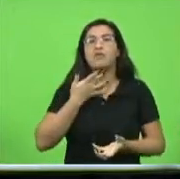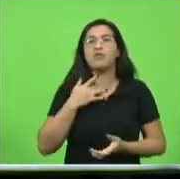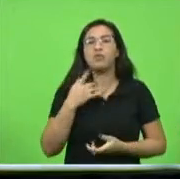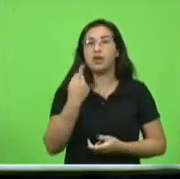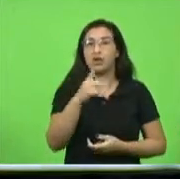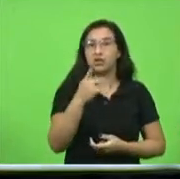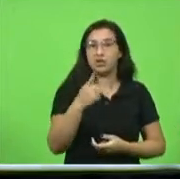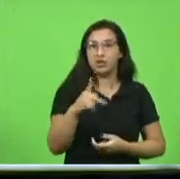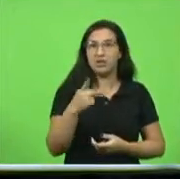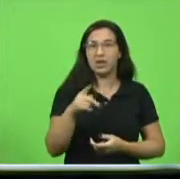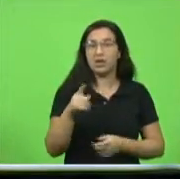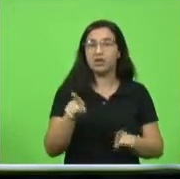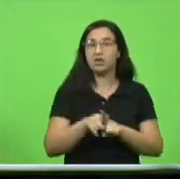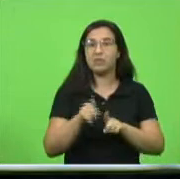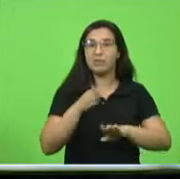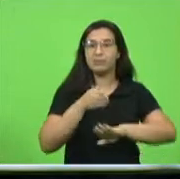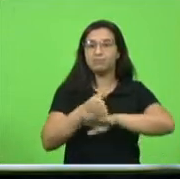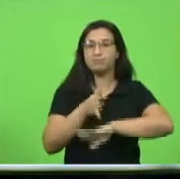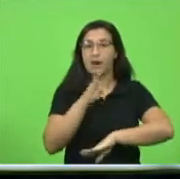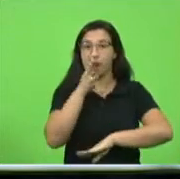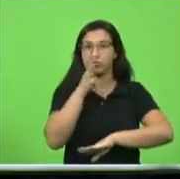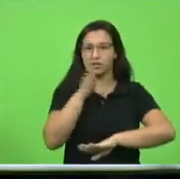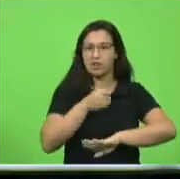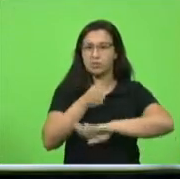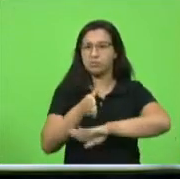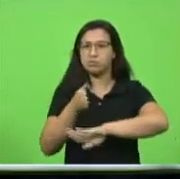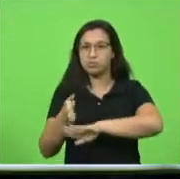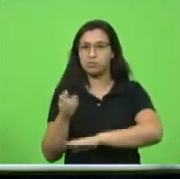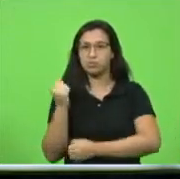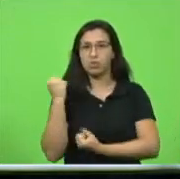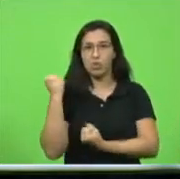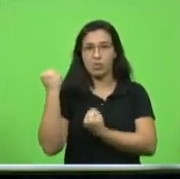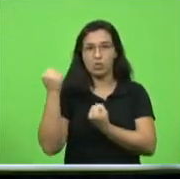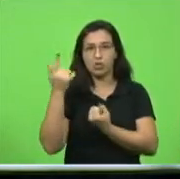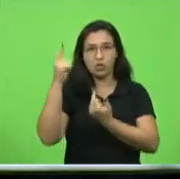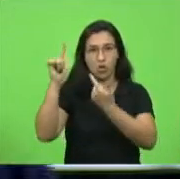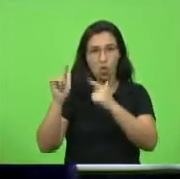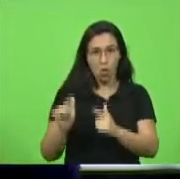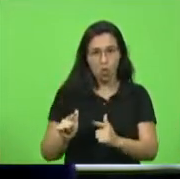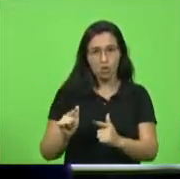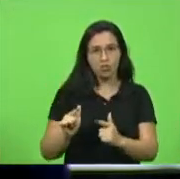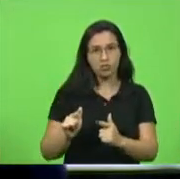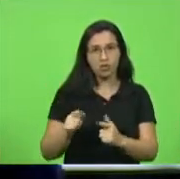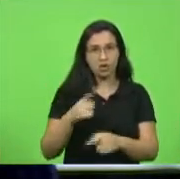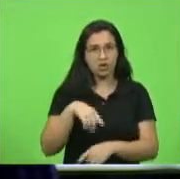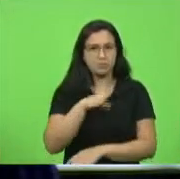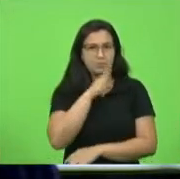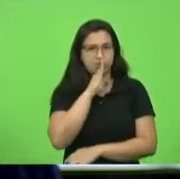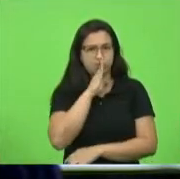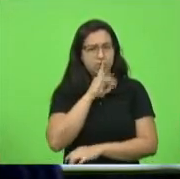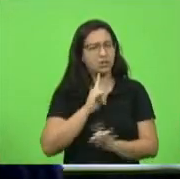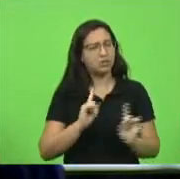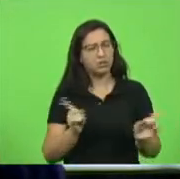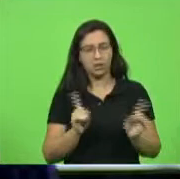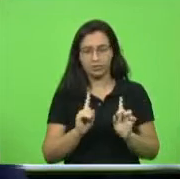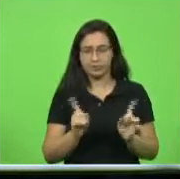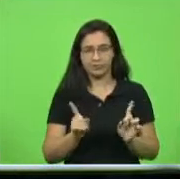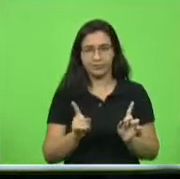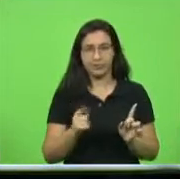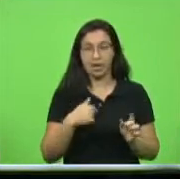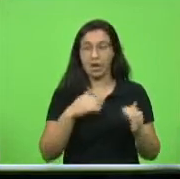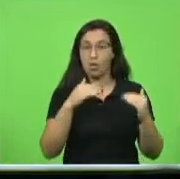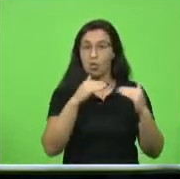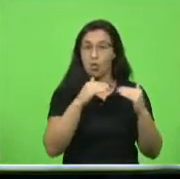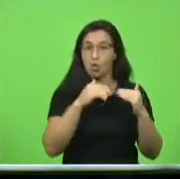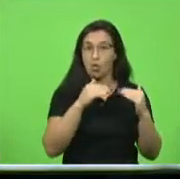intromete em outros poderes, e nós vamos ficar calados? Não. Eu posso não concordar com